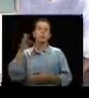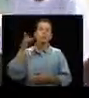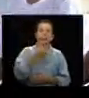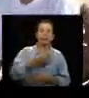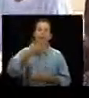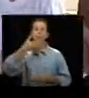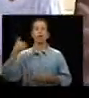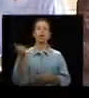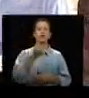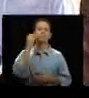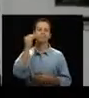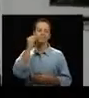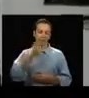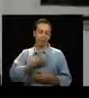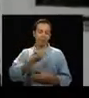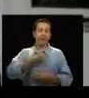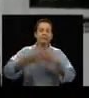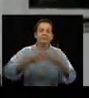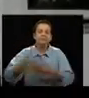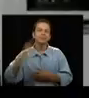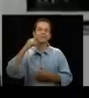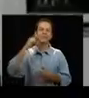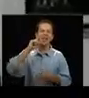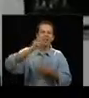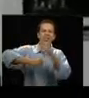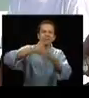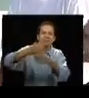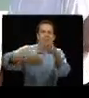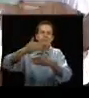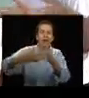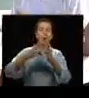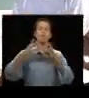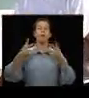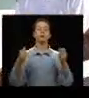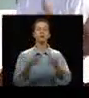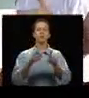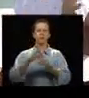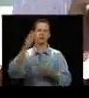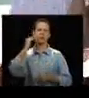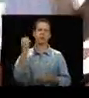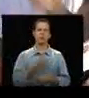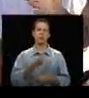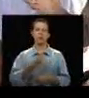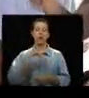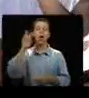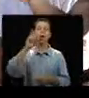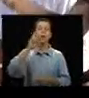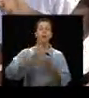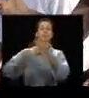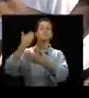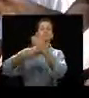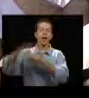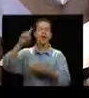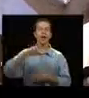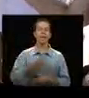vezes. Viver 2 vezes. Olha, pela maioria, eu sempre soube que era viver. Recordar